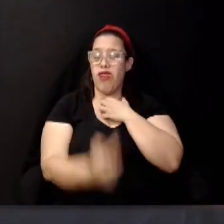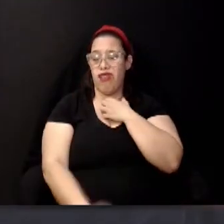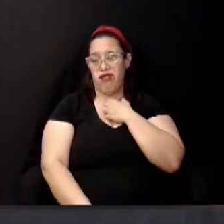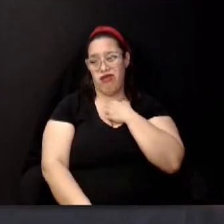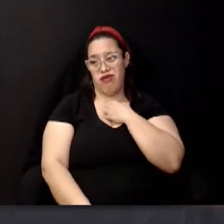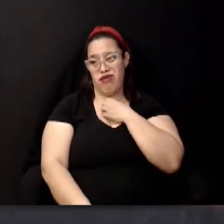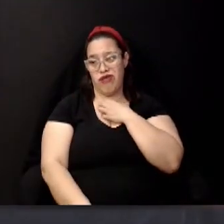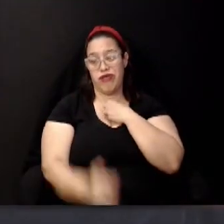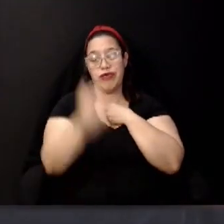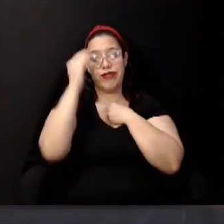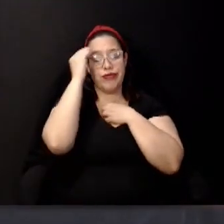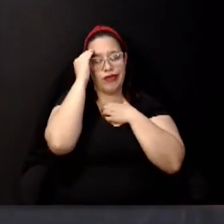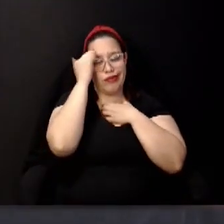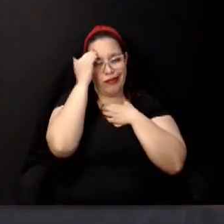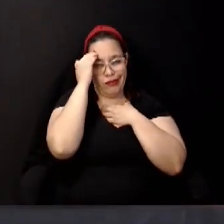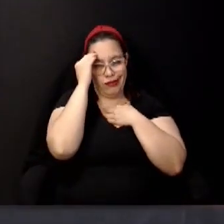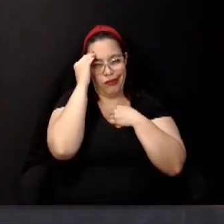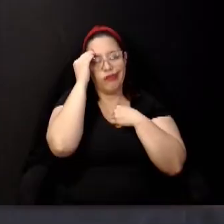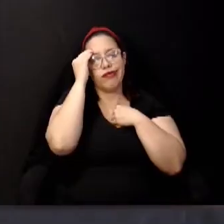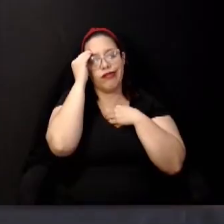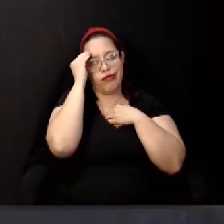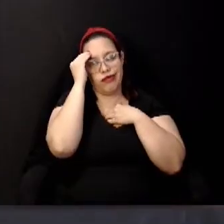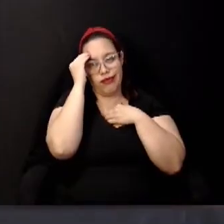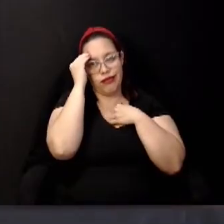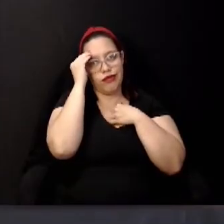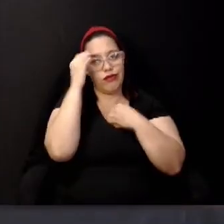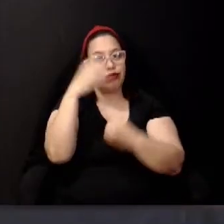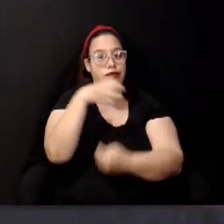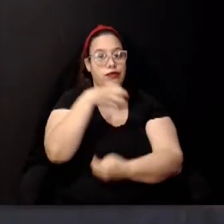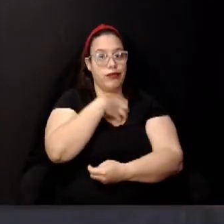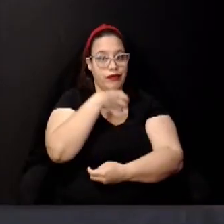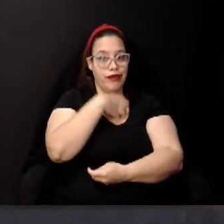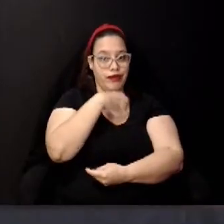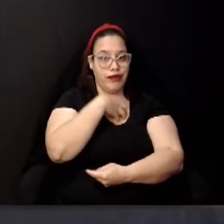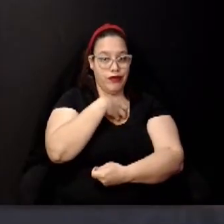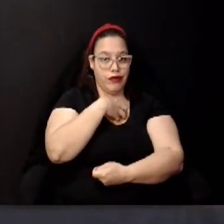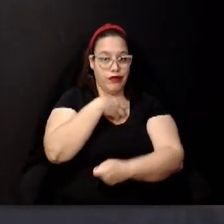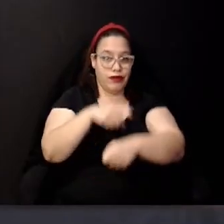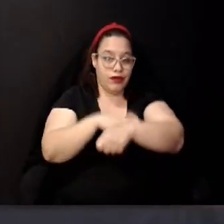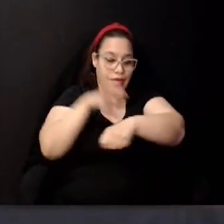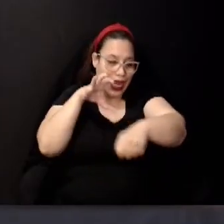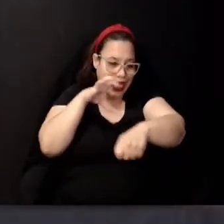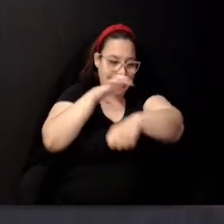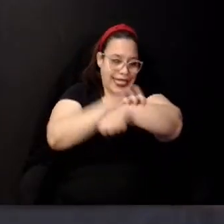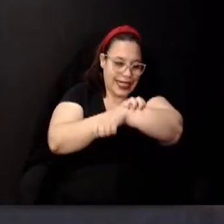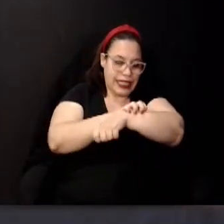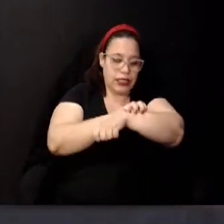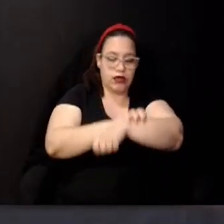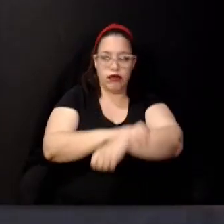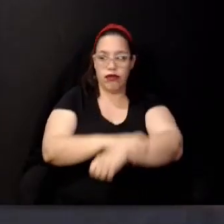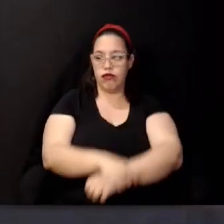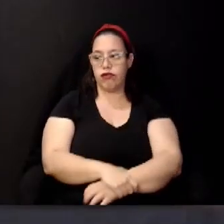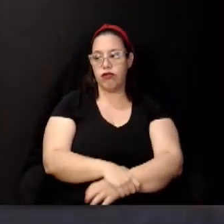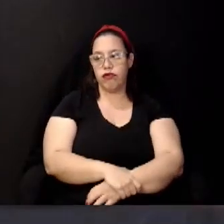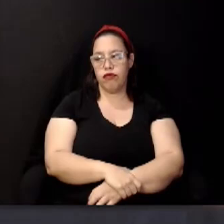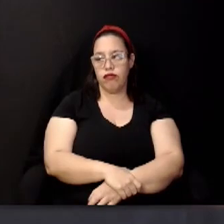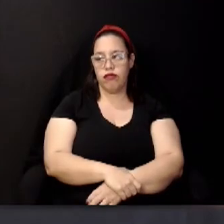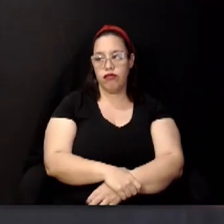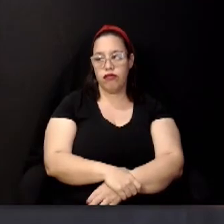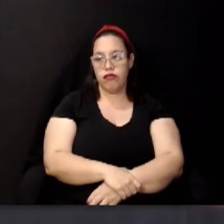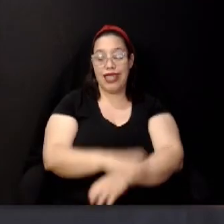entende. Só quem sente na pele as mordidas, os arranhões,